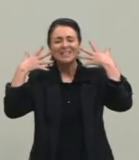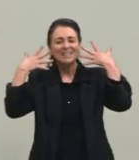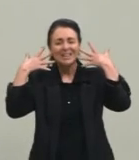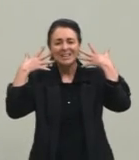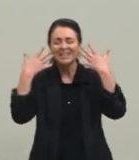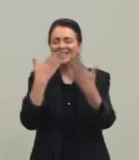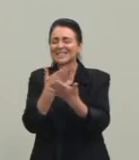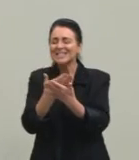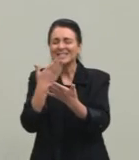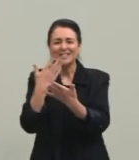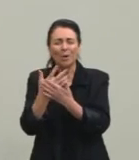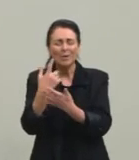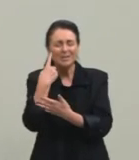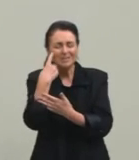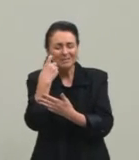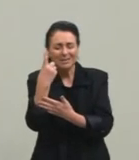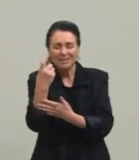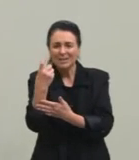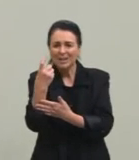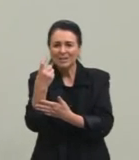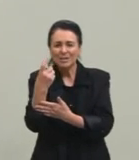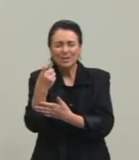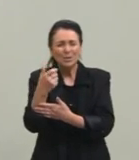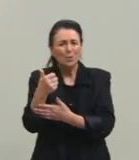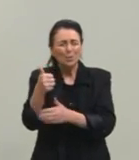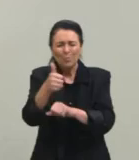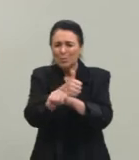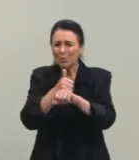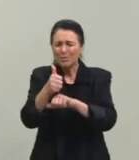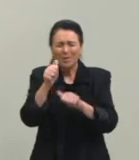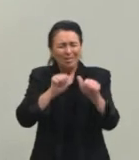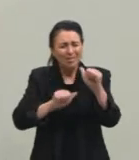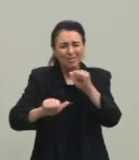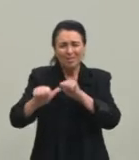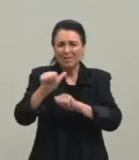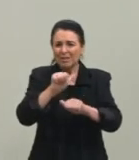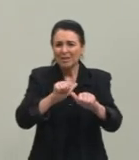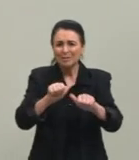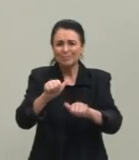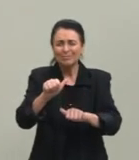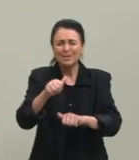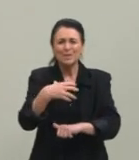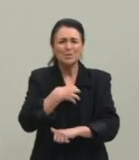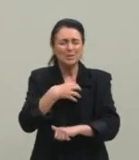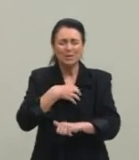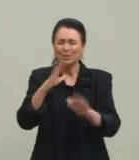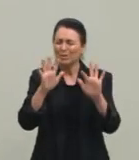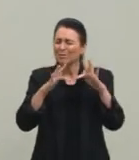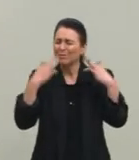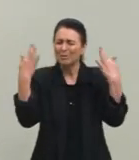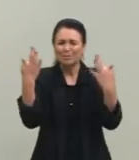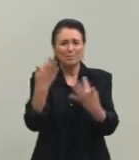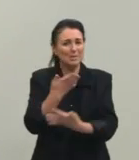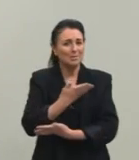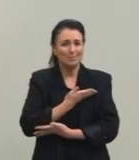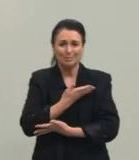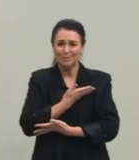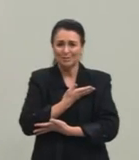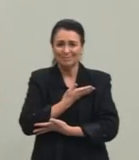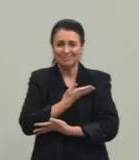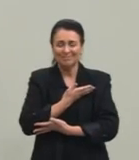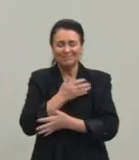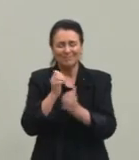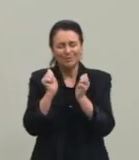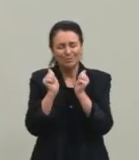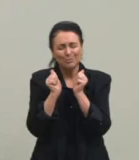suas aulas, sempre excepcional. E meus sentimentos à família e amigos, né, que